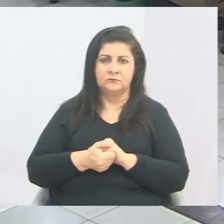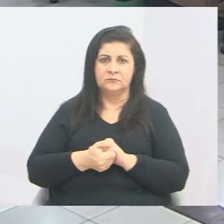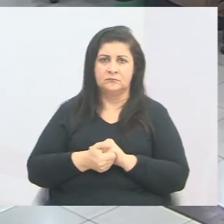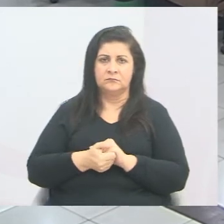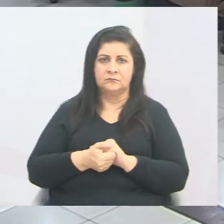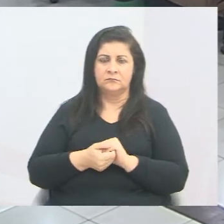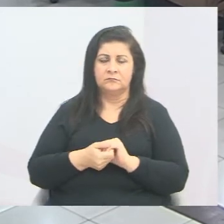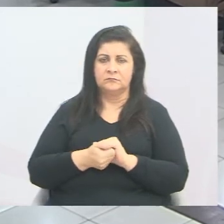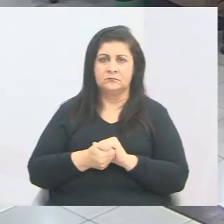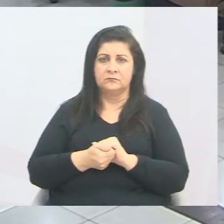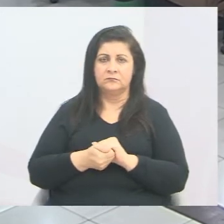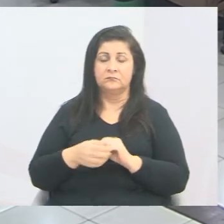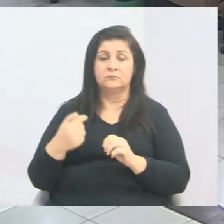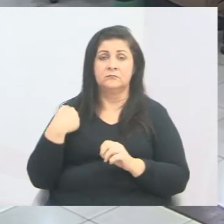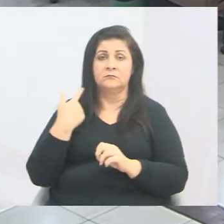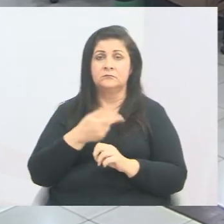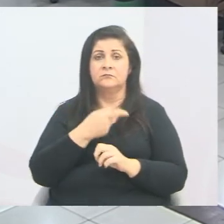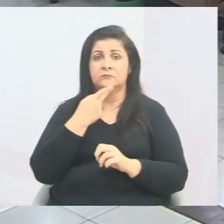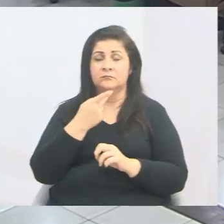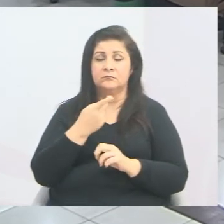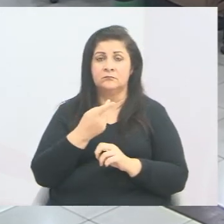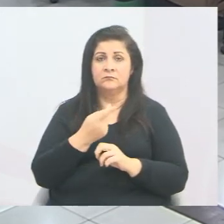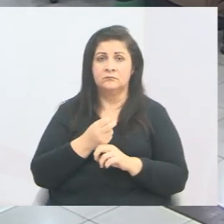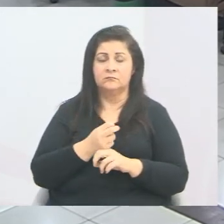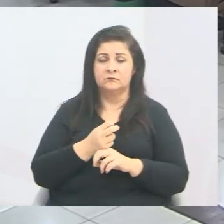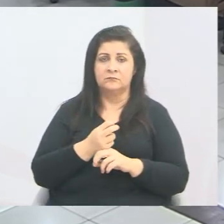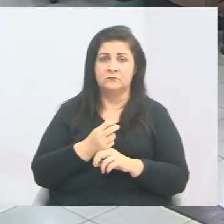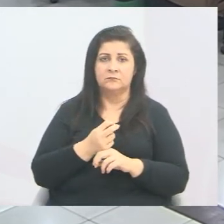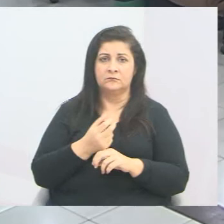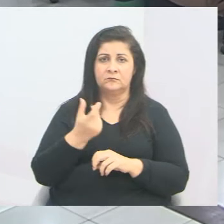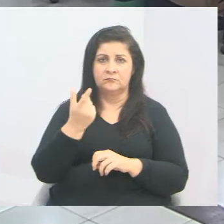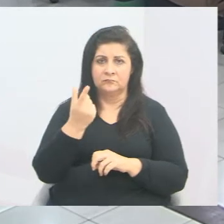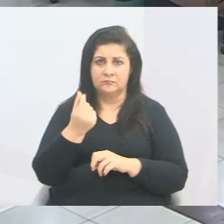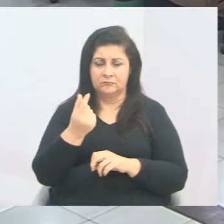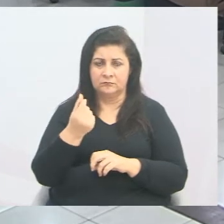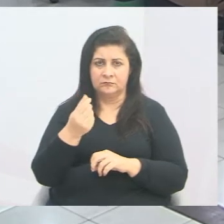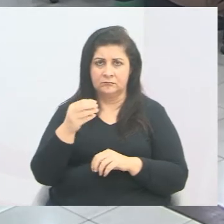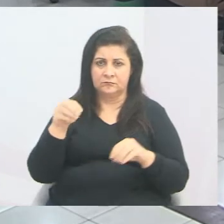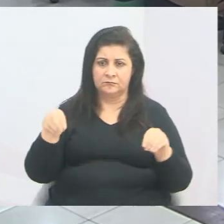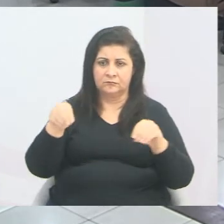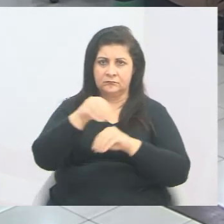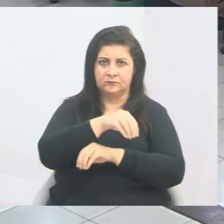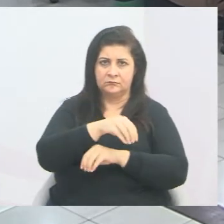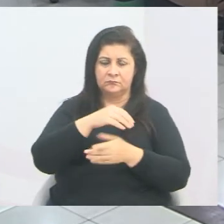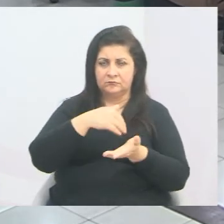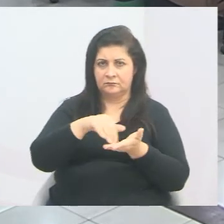Infelizmente, quando a gente fala em receita de transferência capital, né,